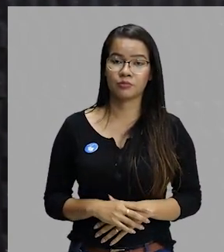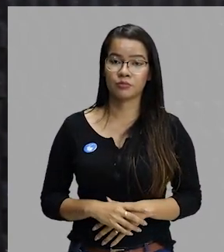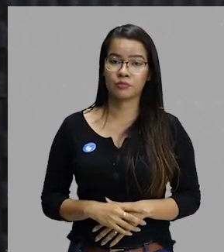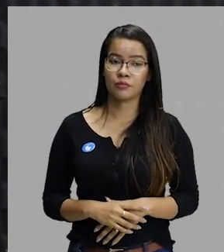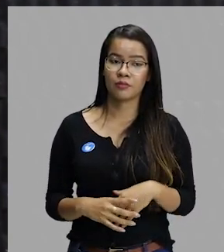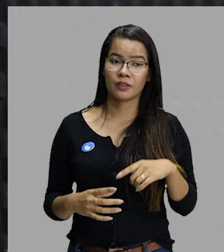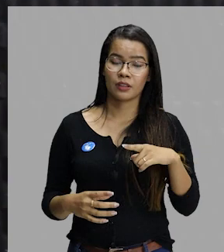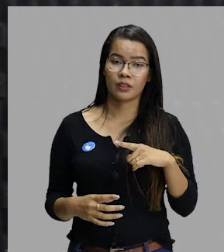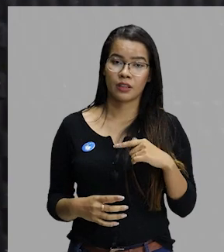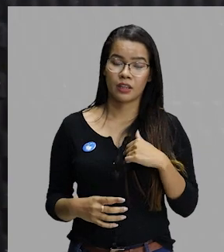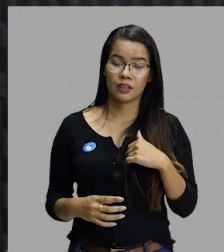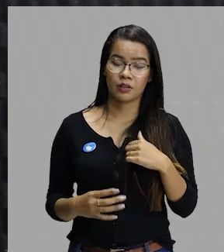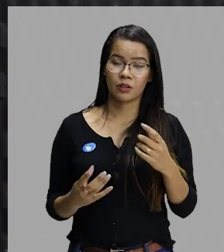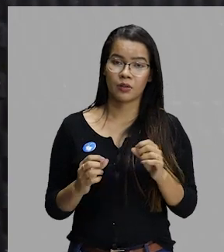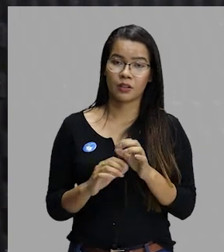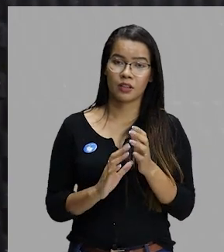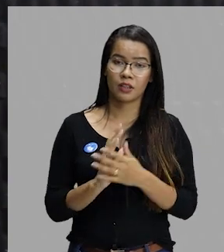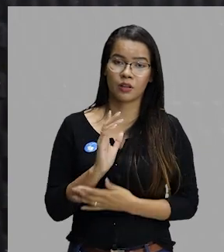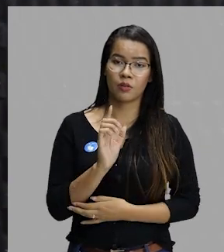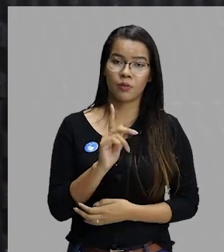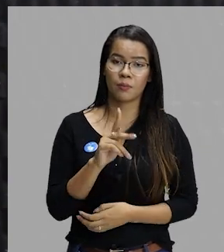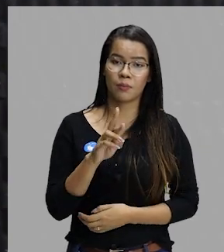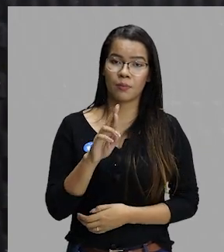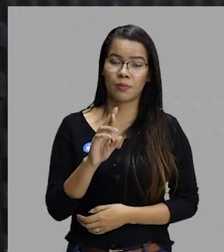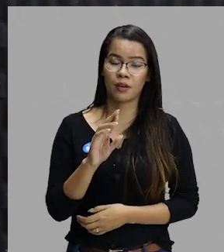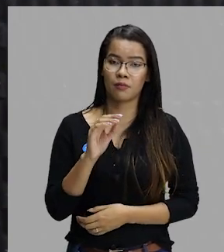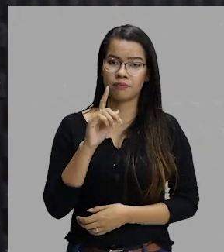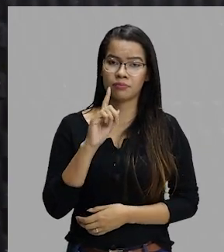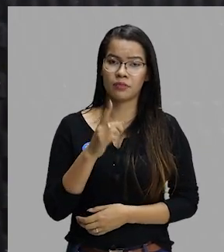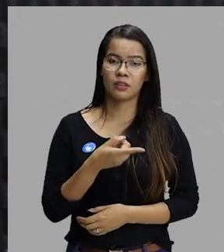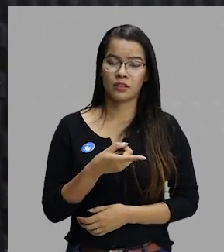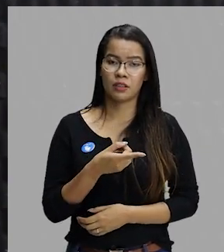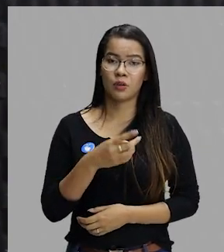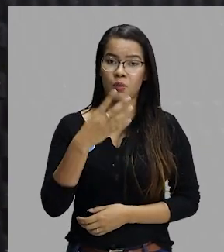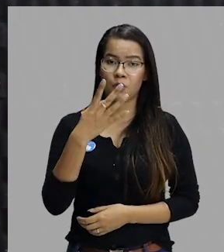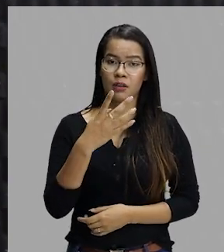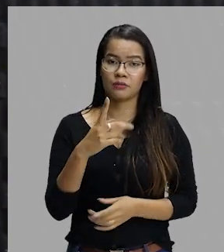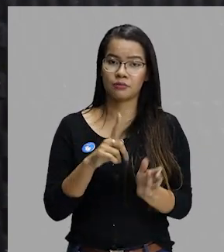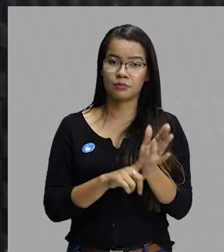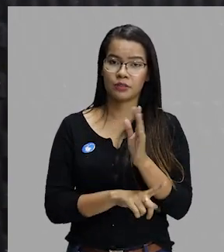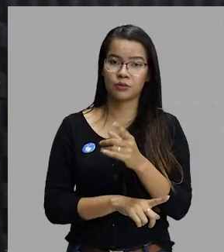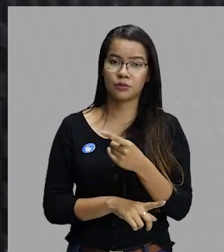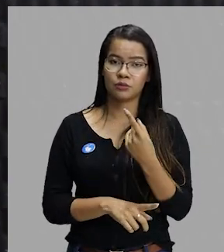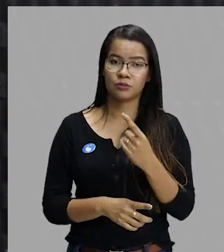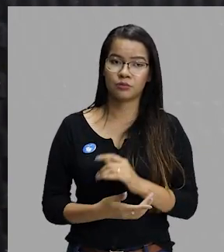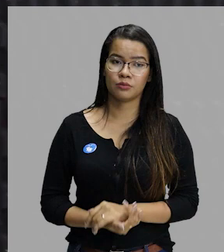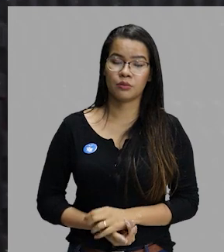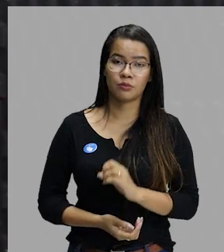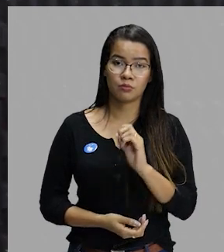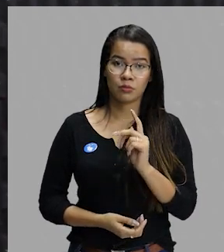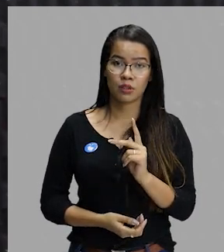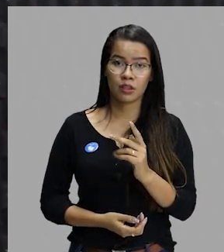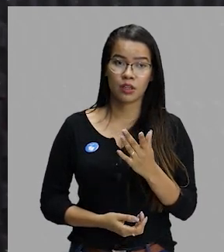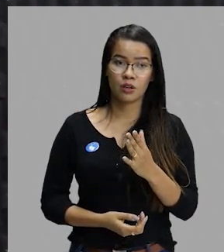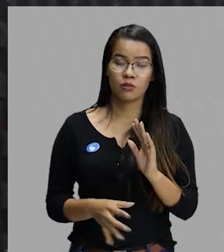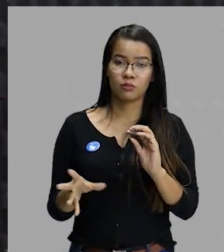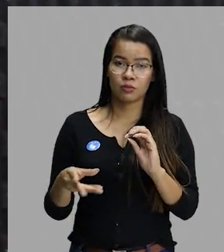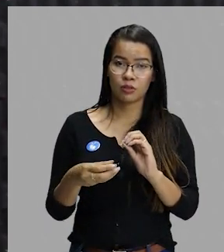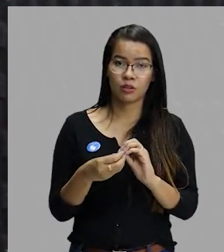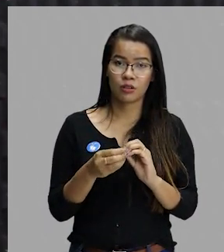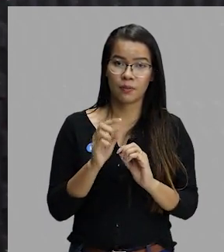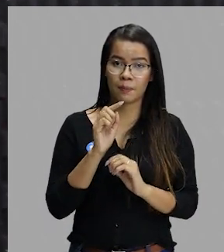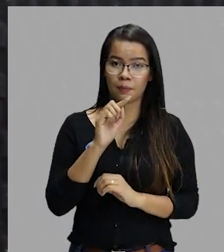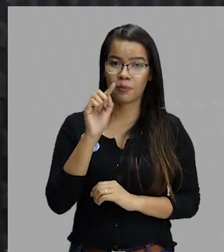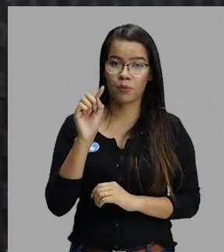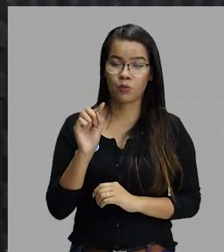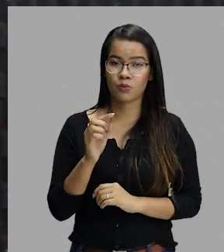Aí eu vou formar o par ordenado 4 e menos 1. Beleza, coloquei aqui alguns